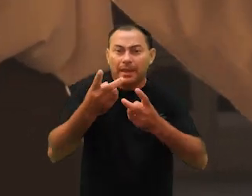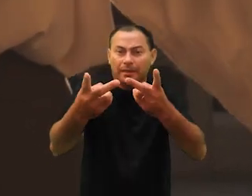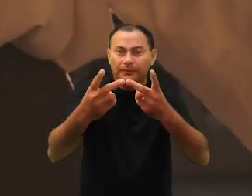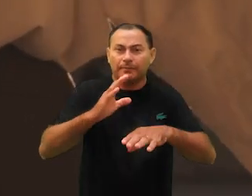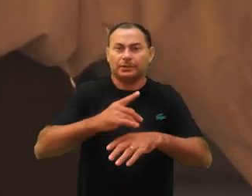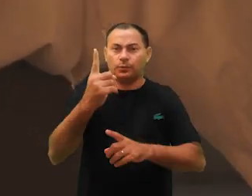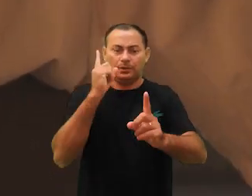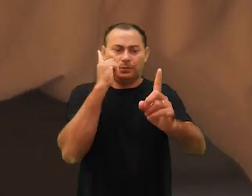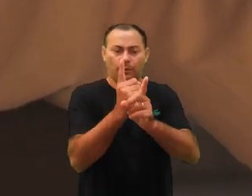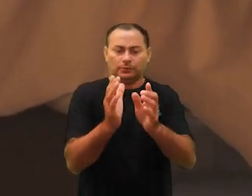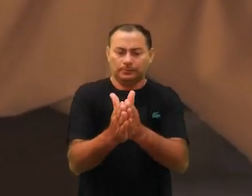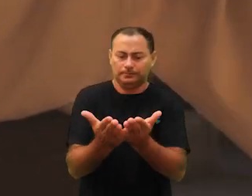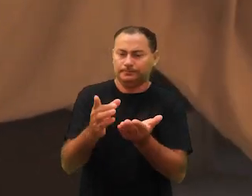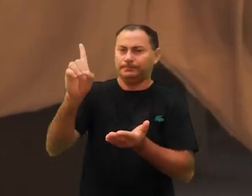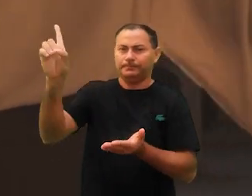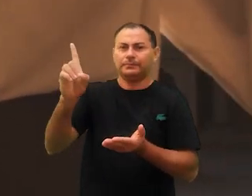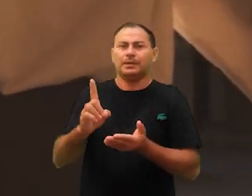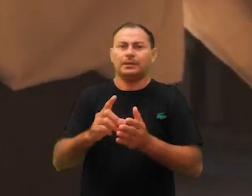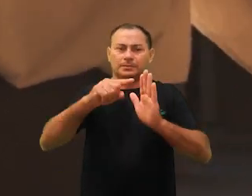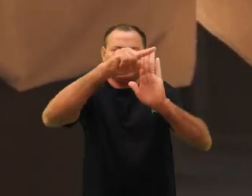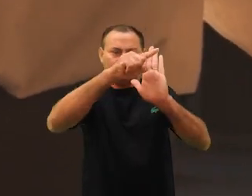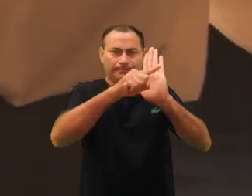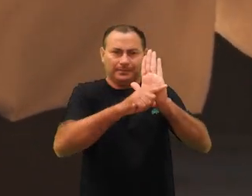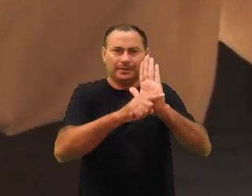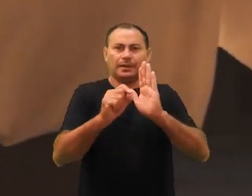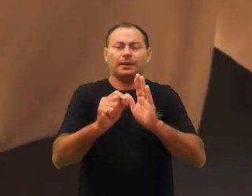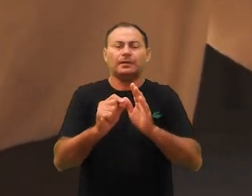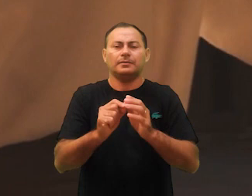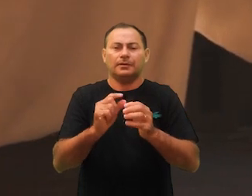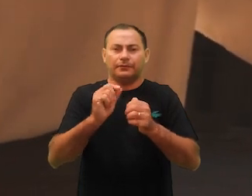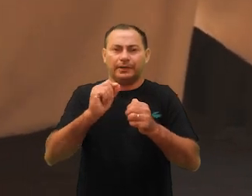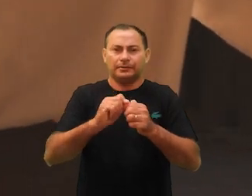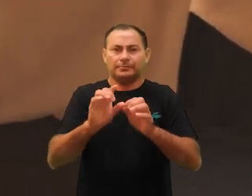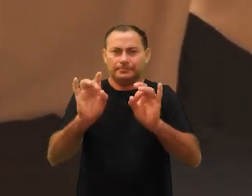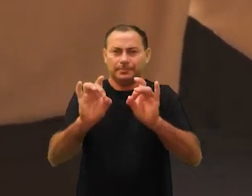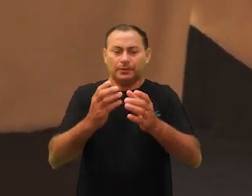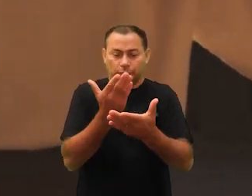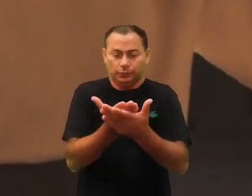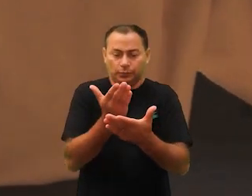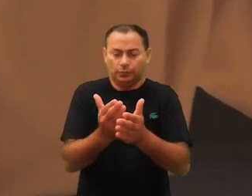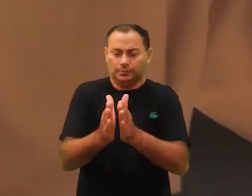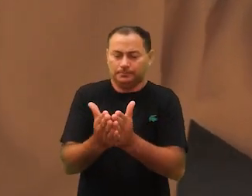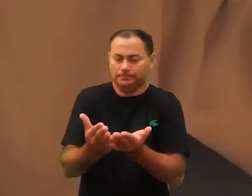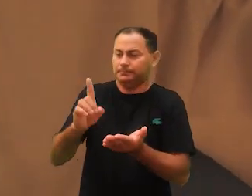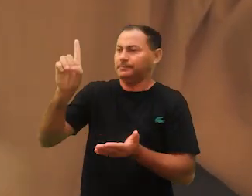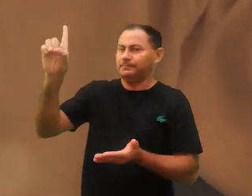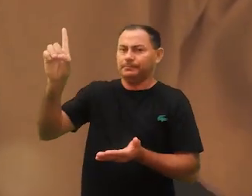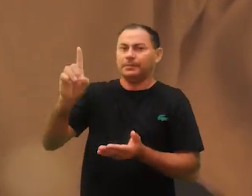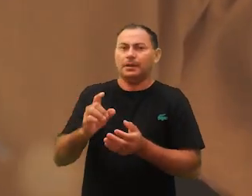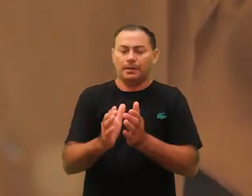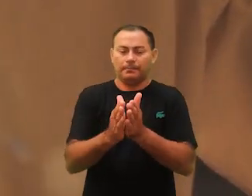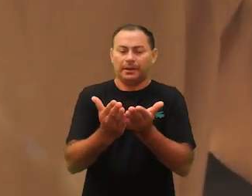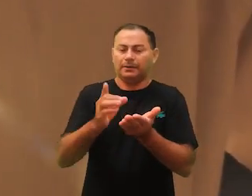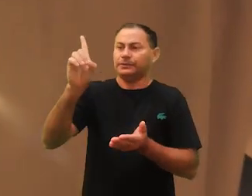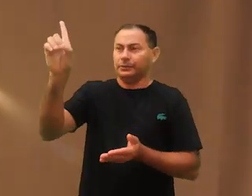Seja bem-vindo a mais um Encontro com a Palavra, esse programa que é dedicado exclusivamente para estudarmos a Bíblia,